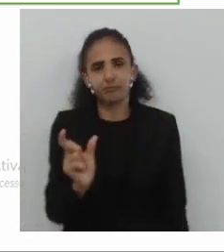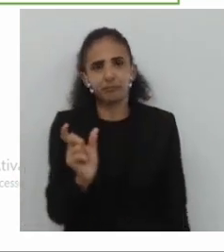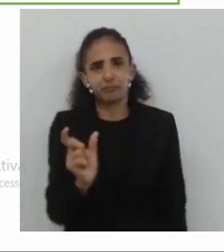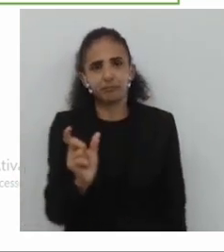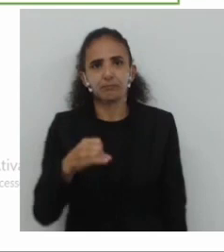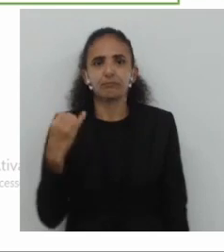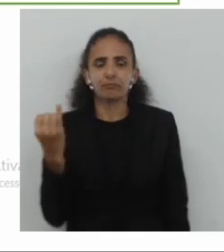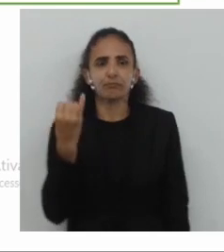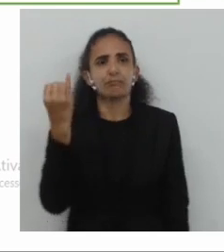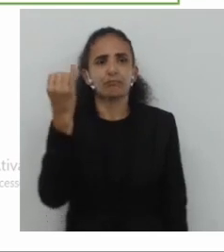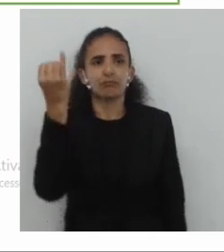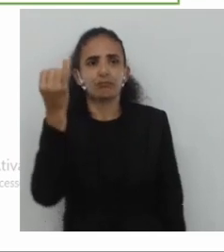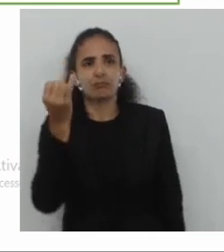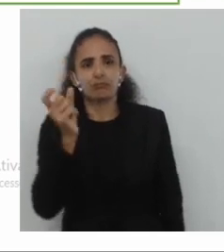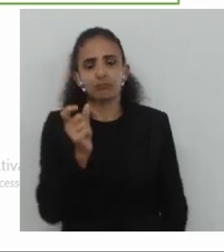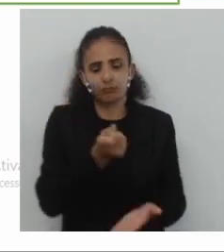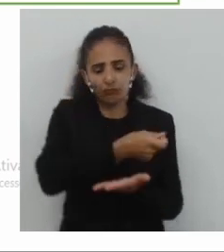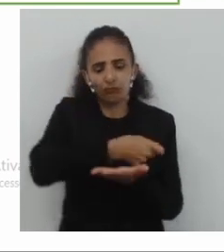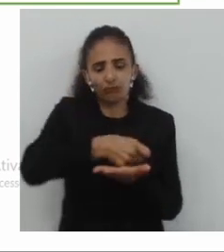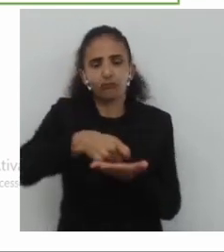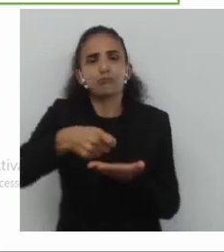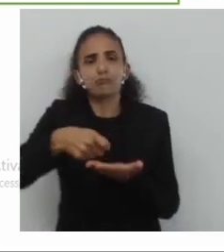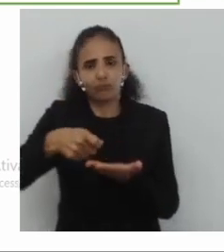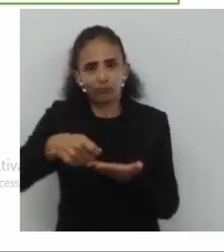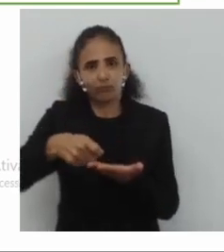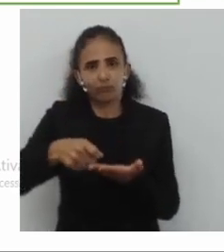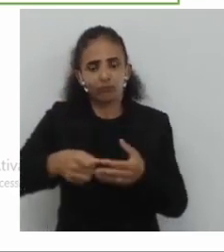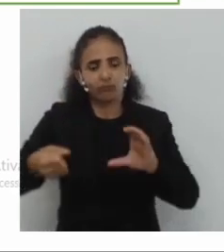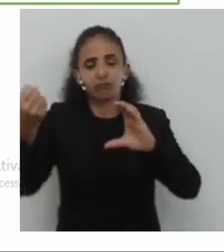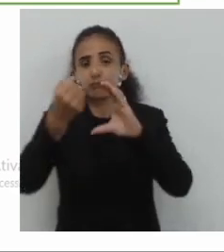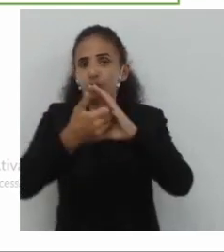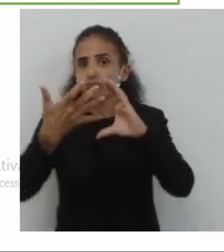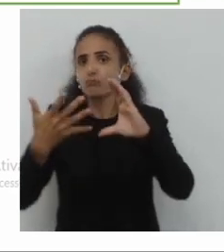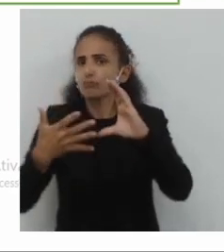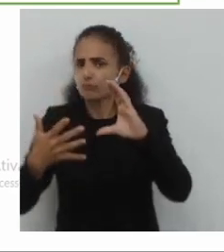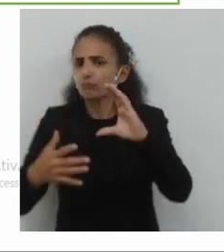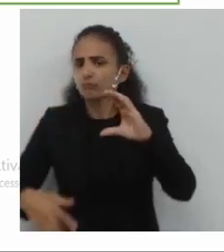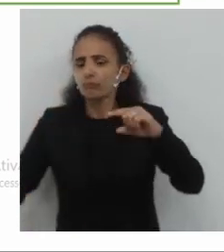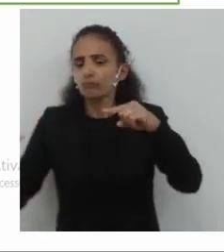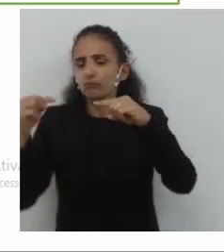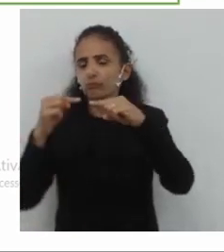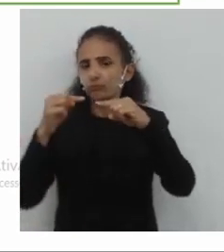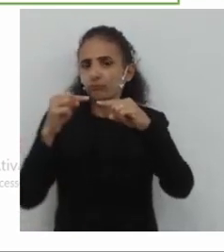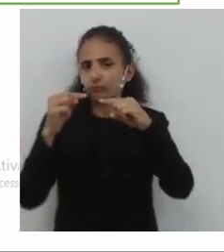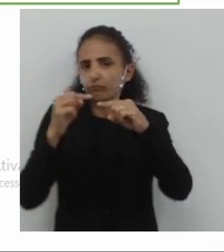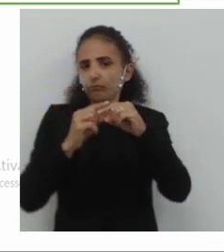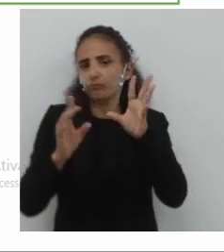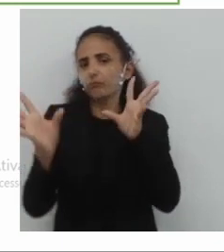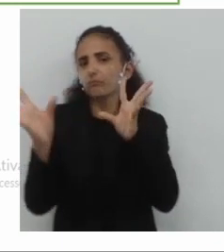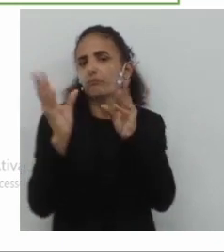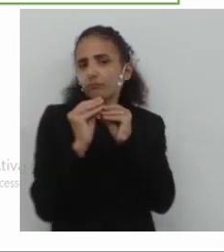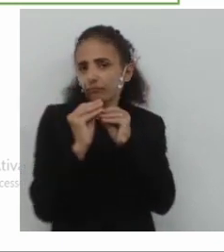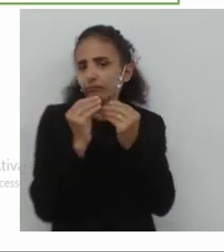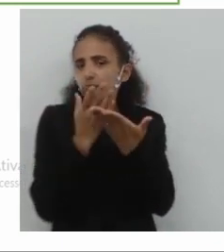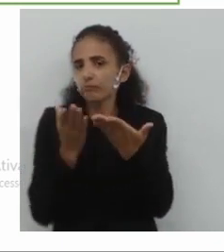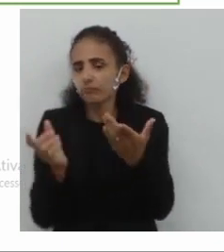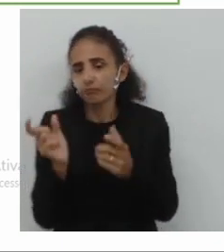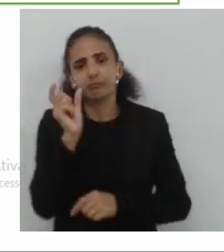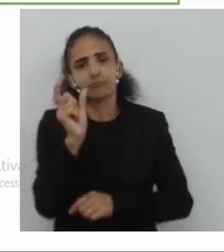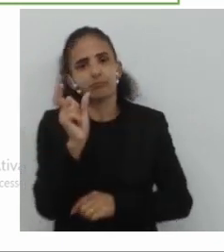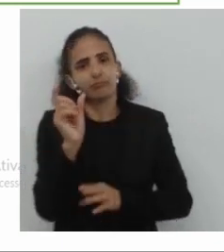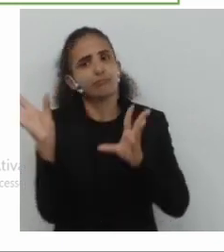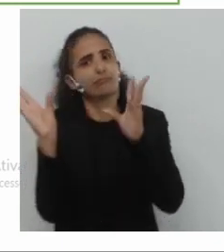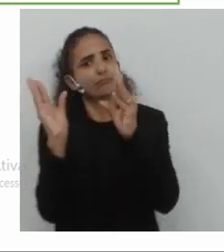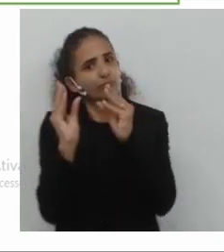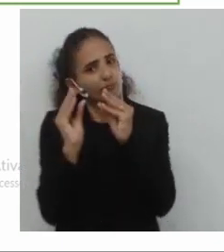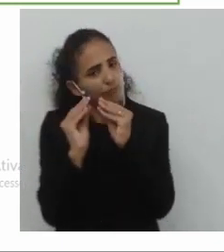palavras-chave. Pequenos resumos. As notas apresentam características idênticas às do resumo. Claro que